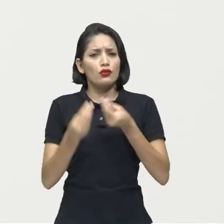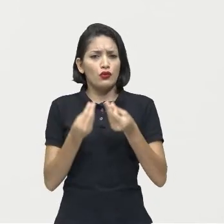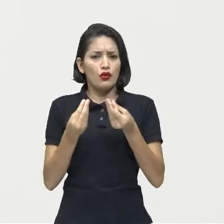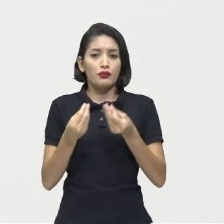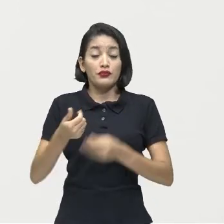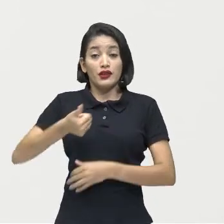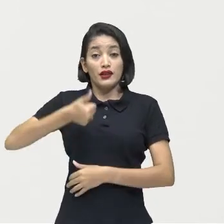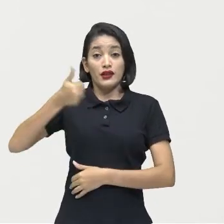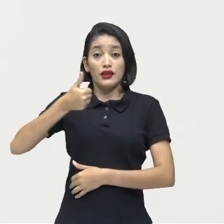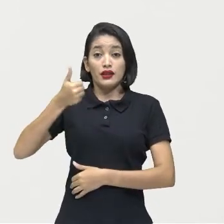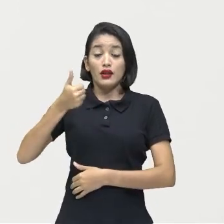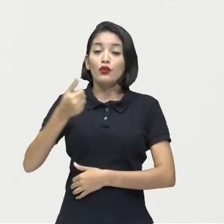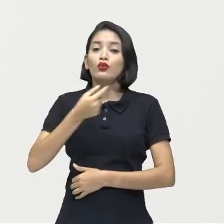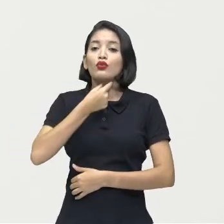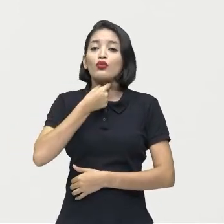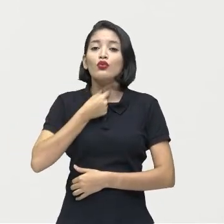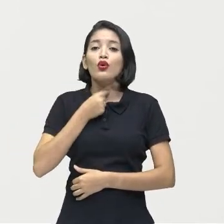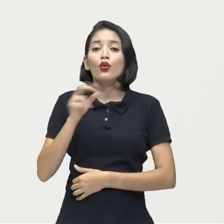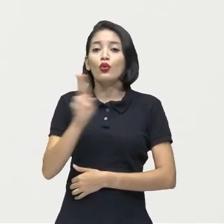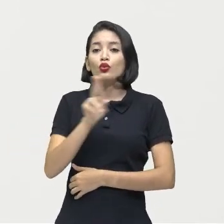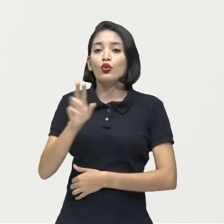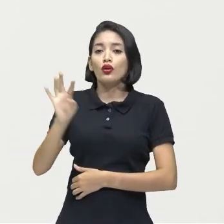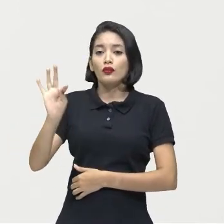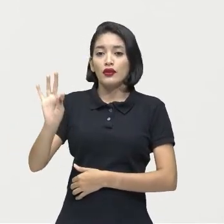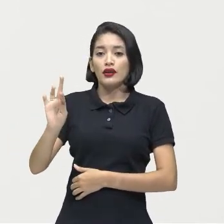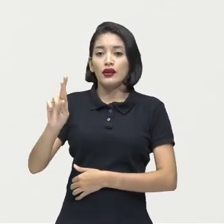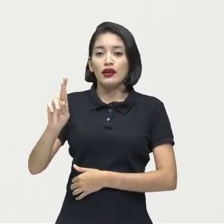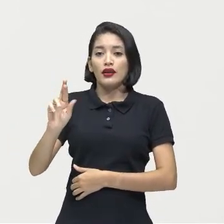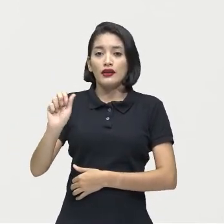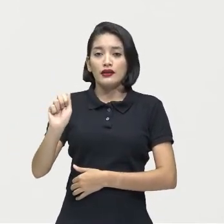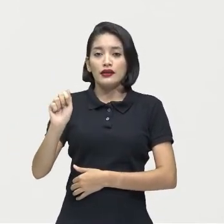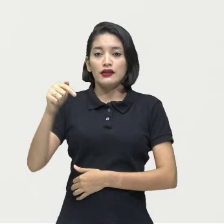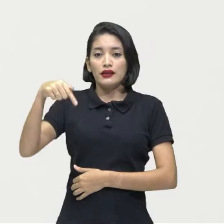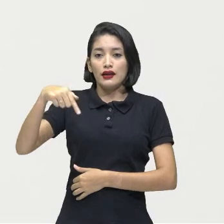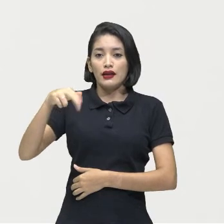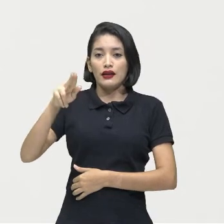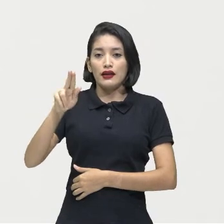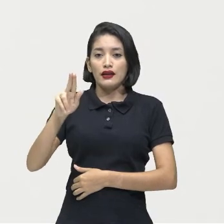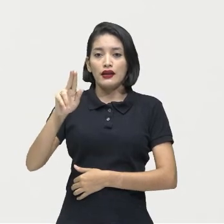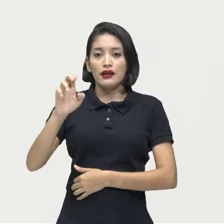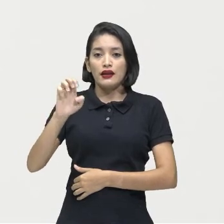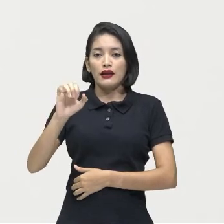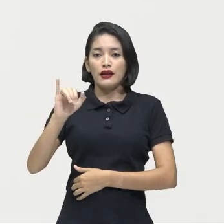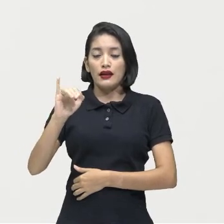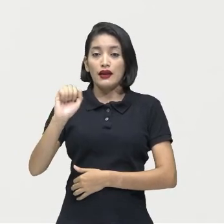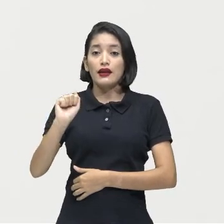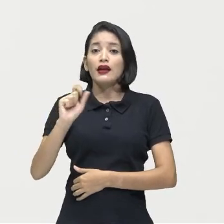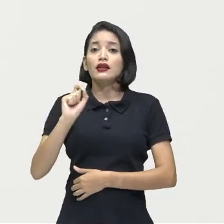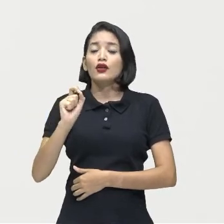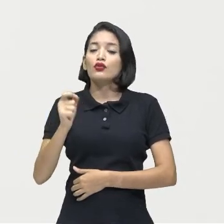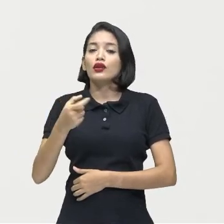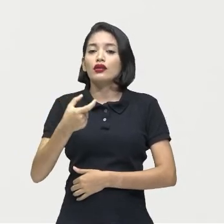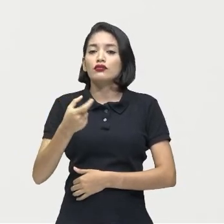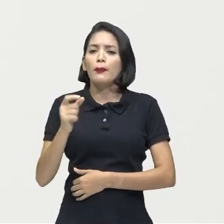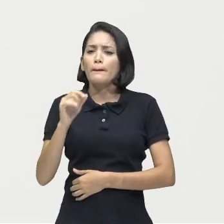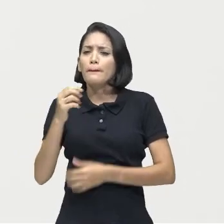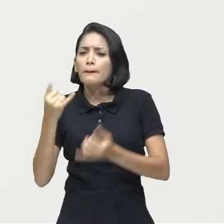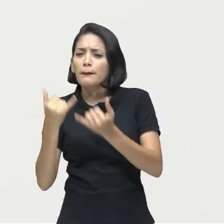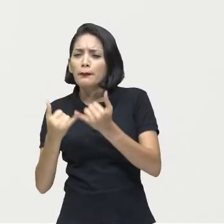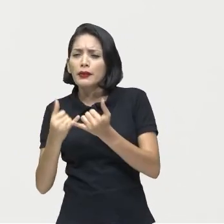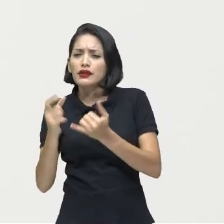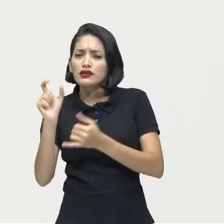Essa primeira é a traqueia, onde ela apresenta aqui, ó, alguns anéis cartilaginosos.